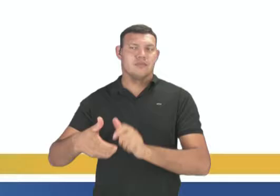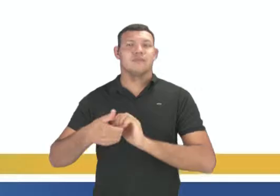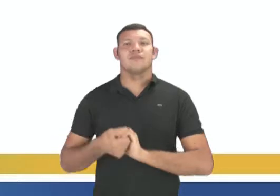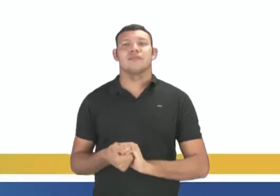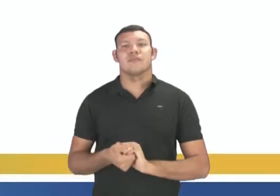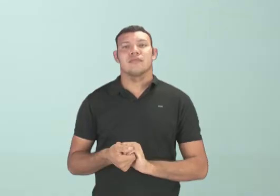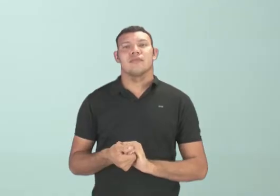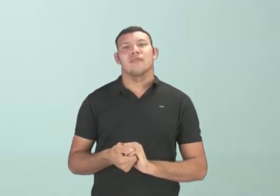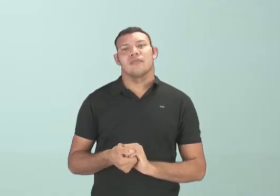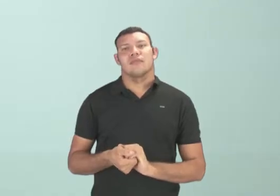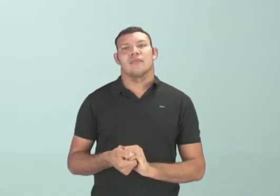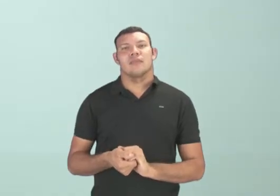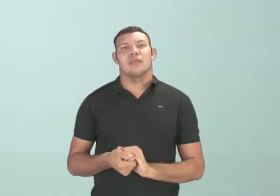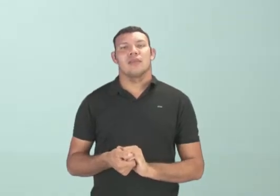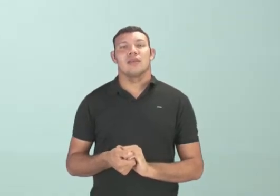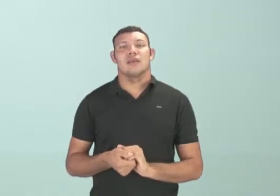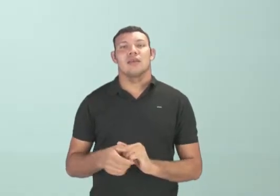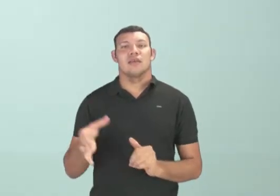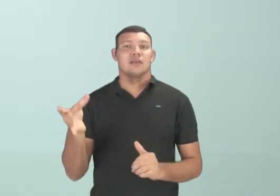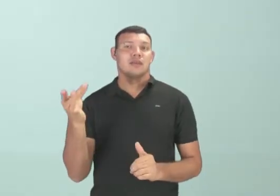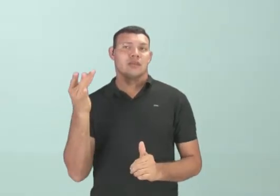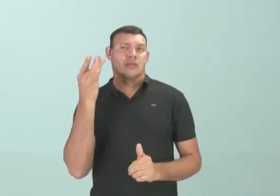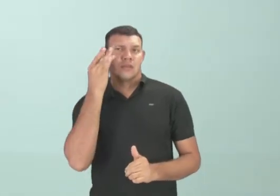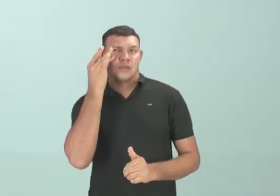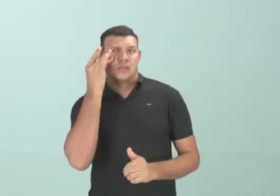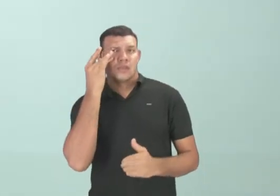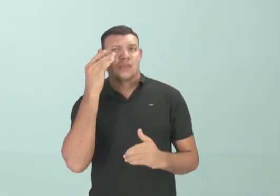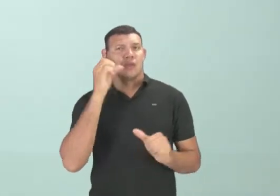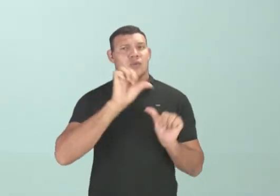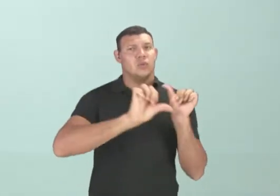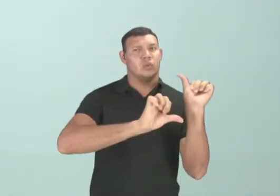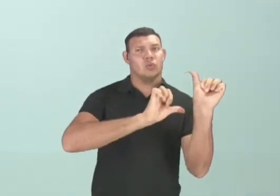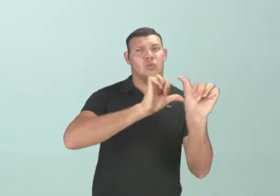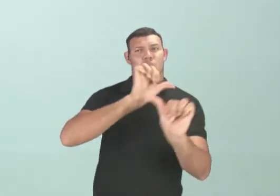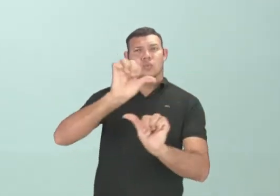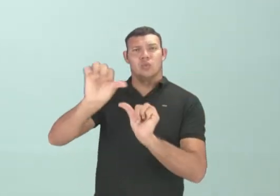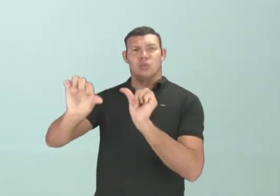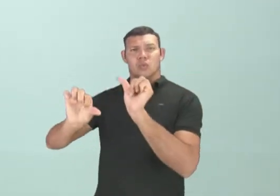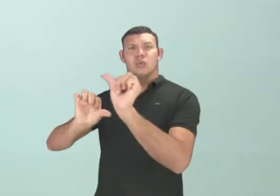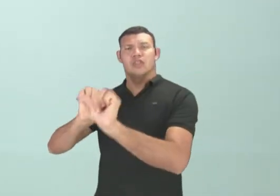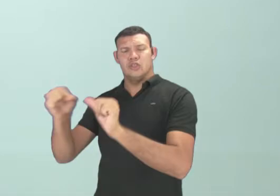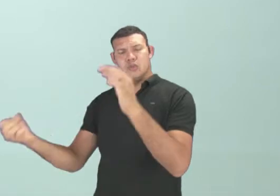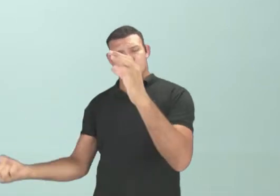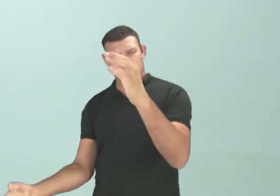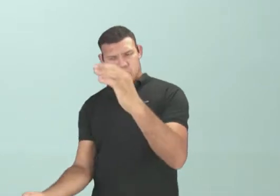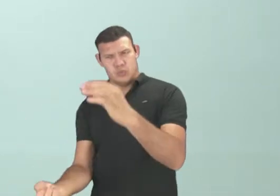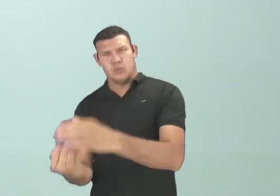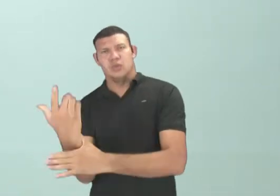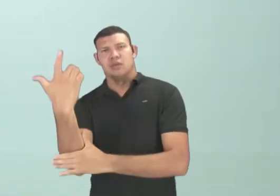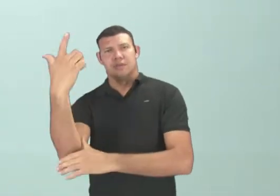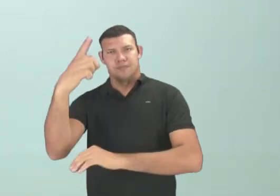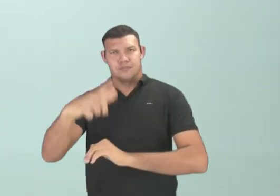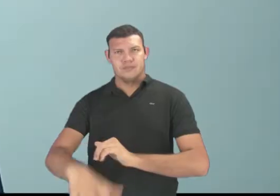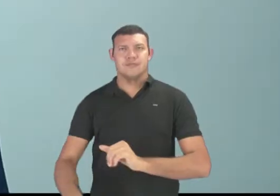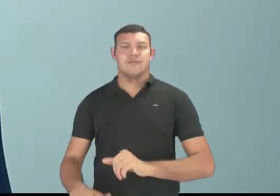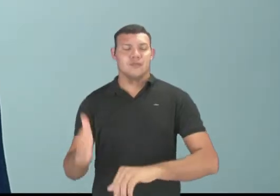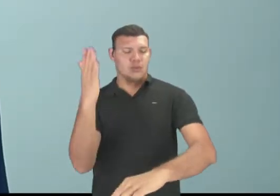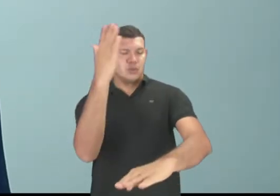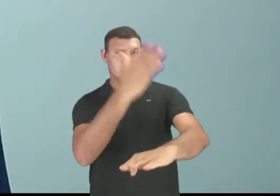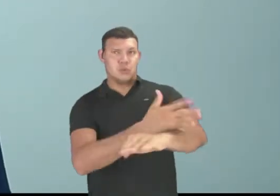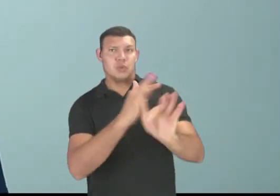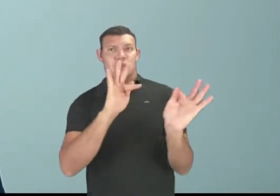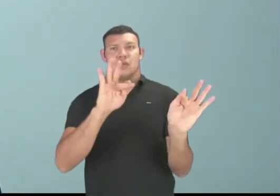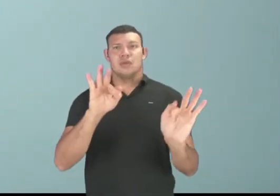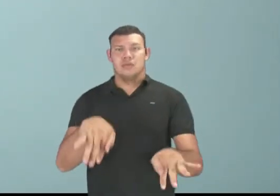medieval. Então é no humanismo que vai acontecer essa transição, esse renascimento, a saída ali da Idade